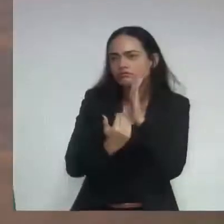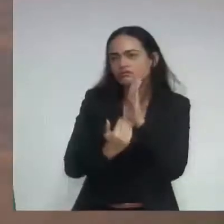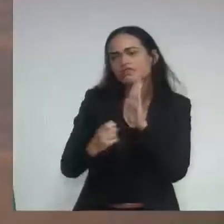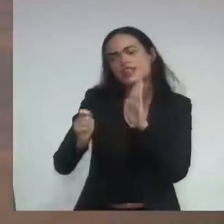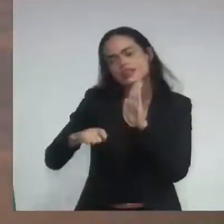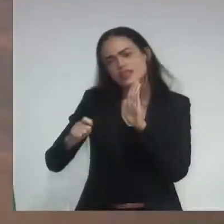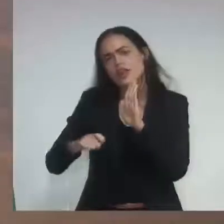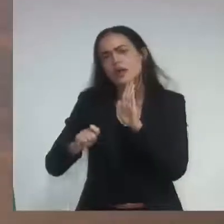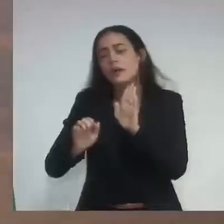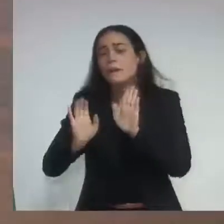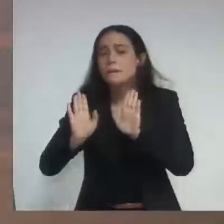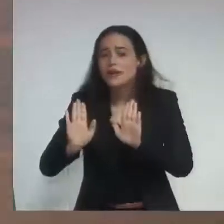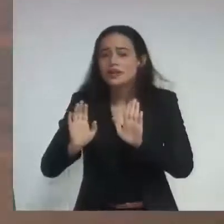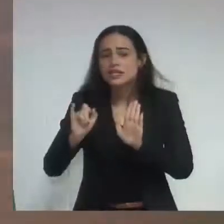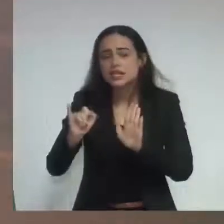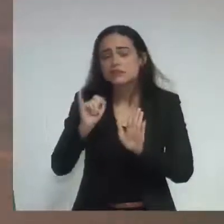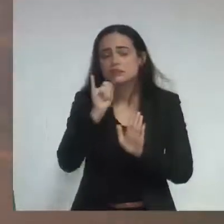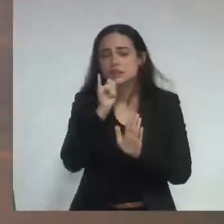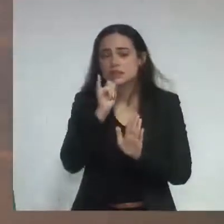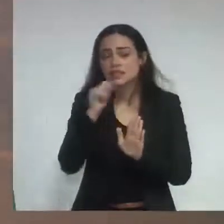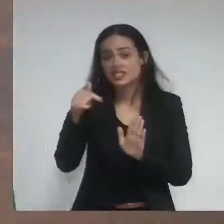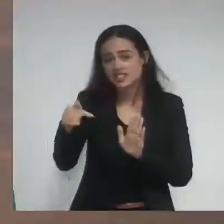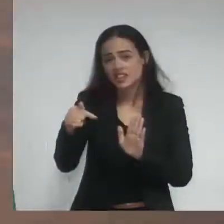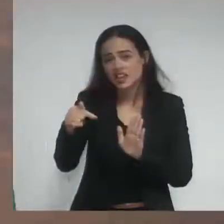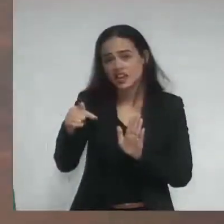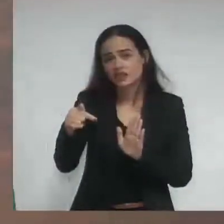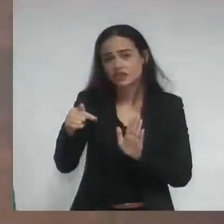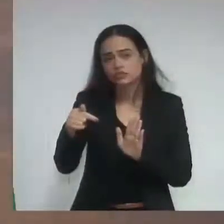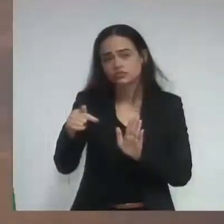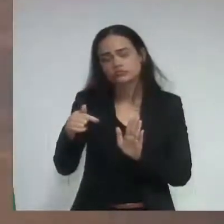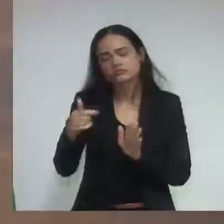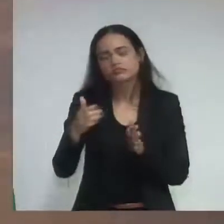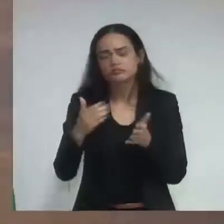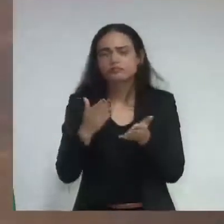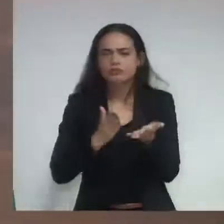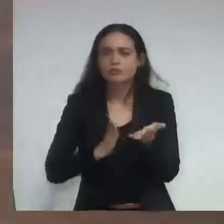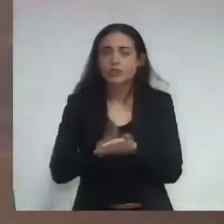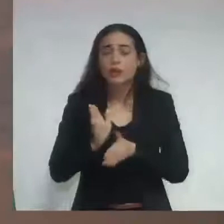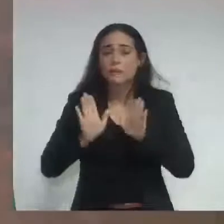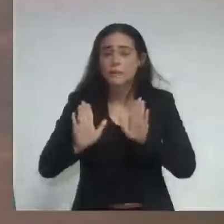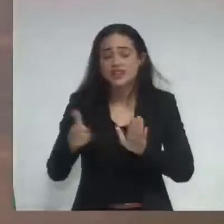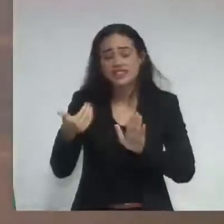7 aqui, eu até aprovaria com ressalvas. Mas tem